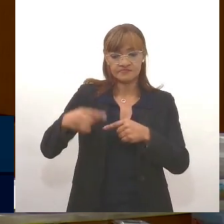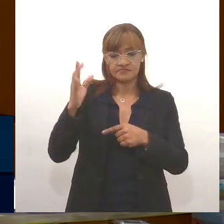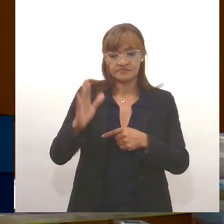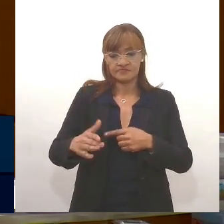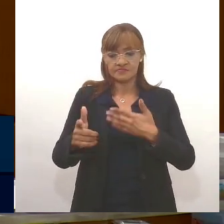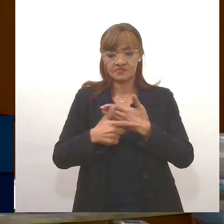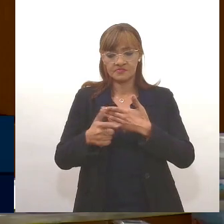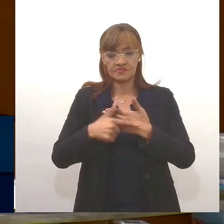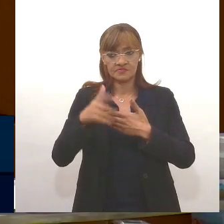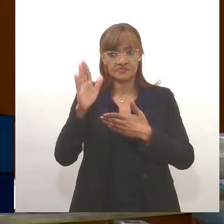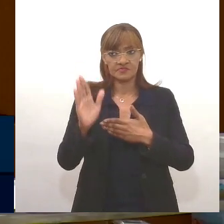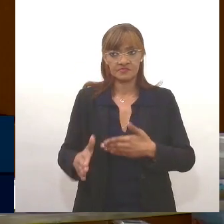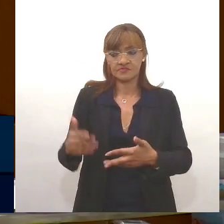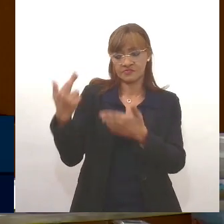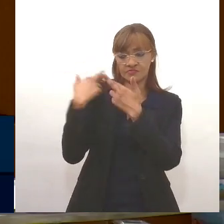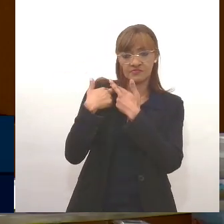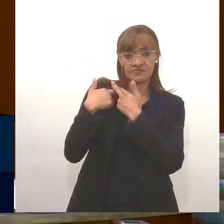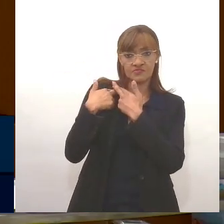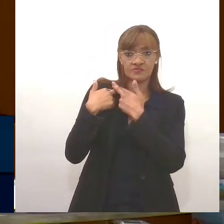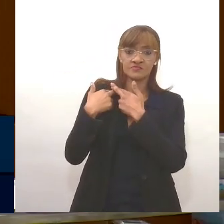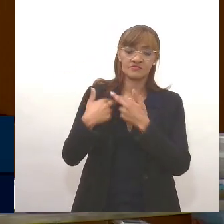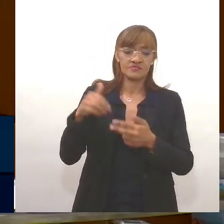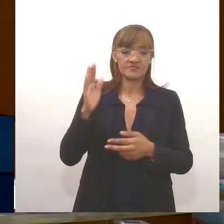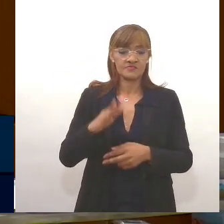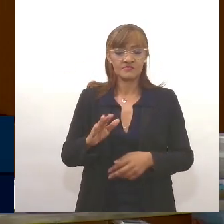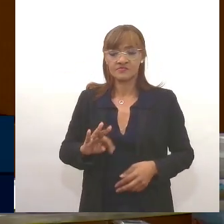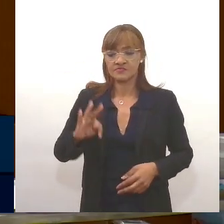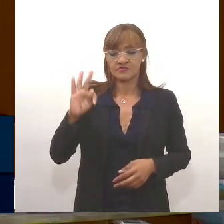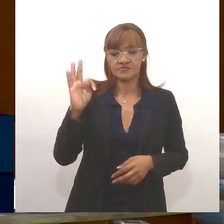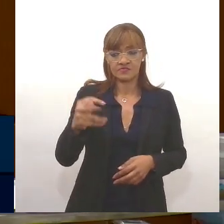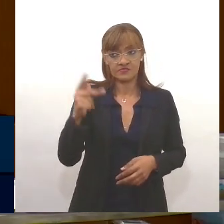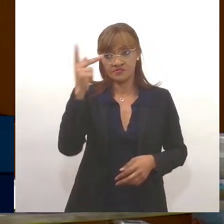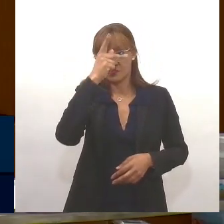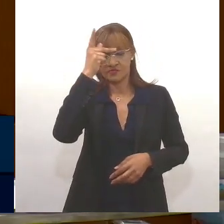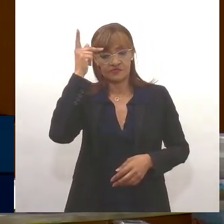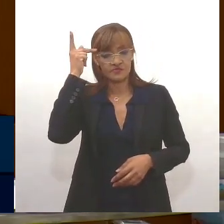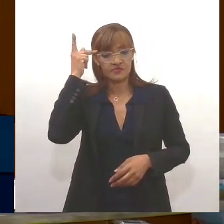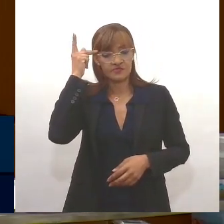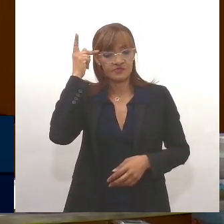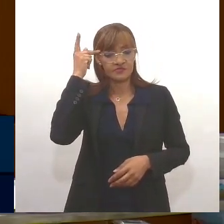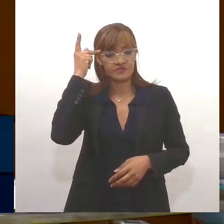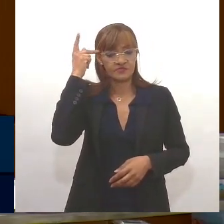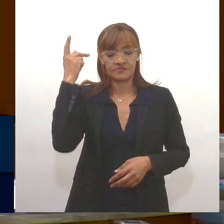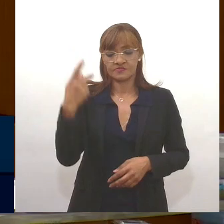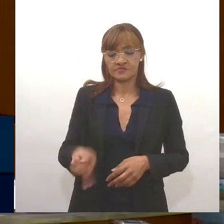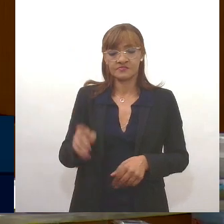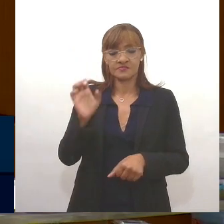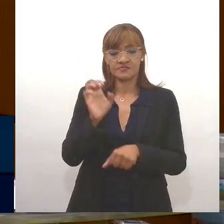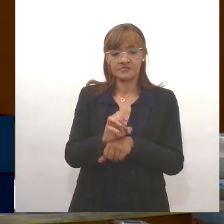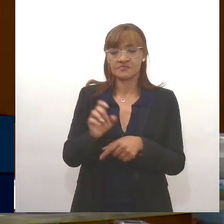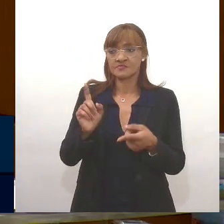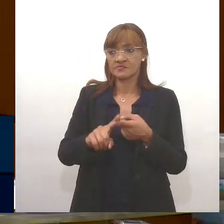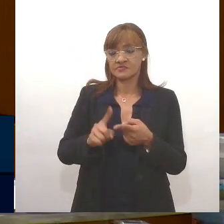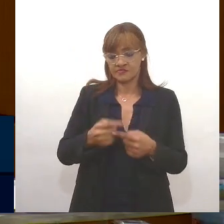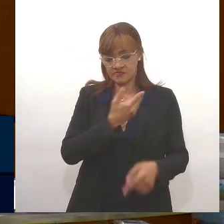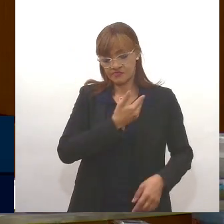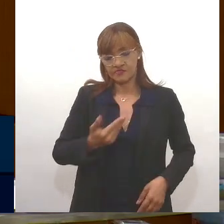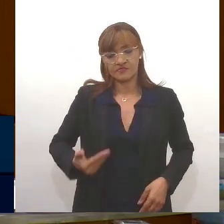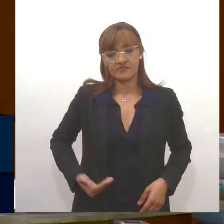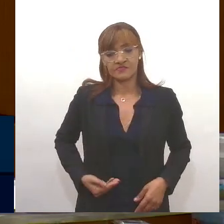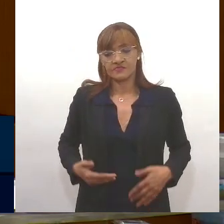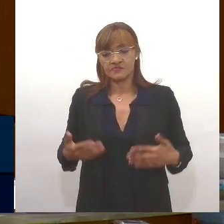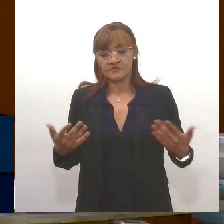responsabilidade de todo mundo do Estado das e dos governantes de nós